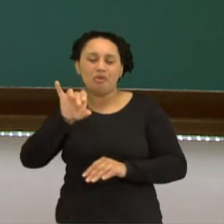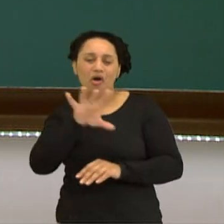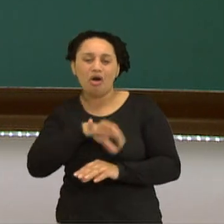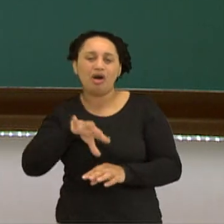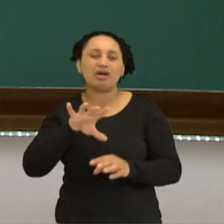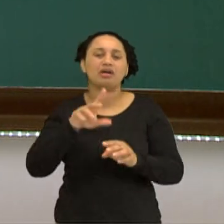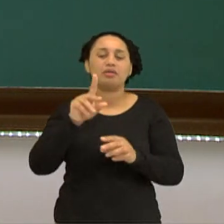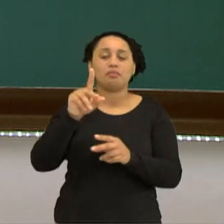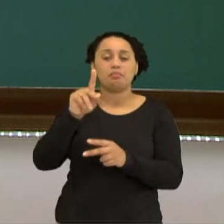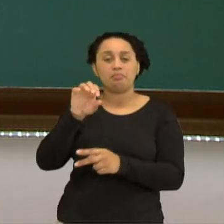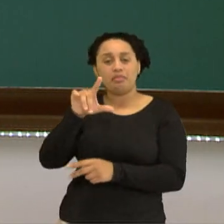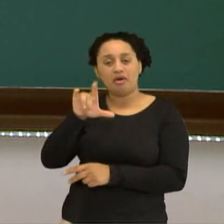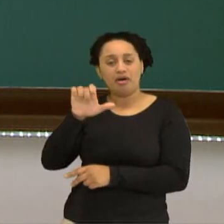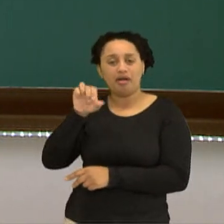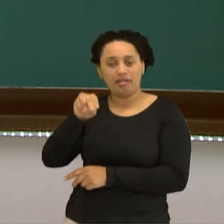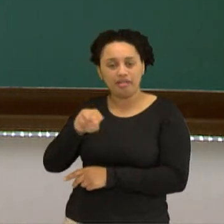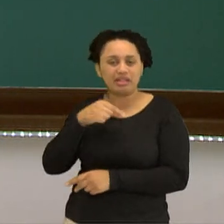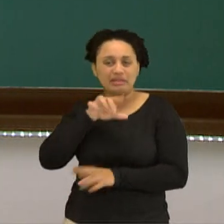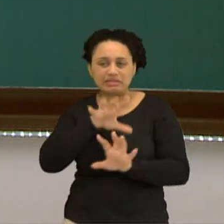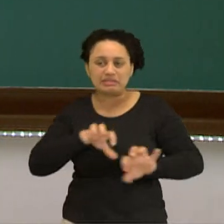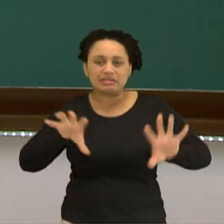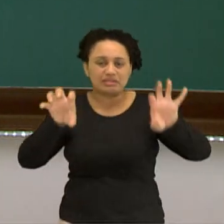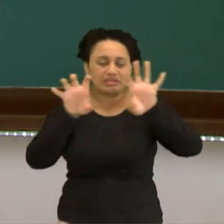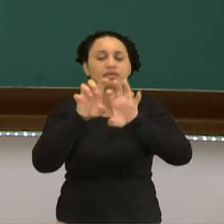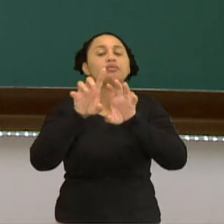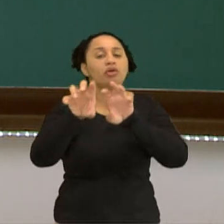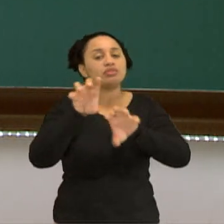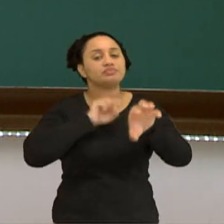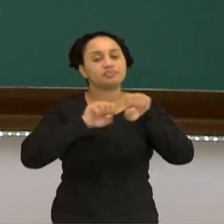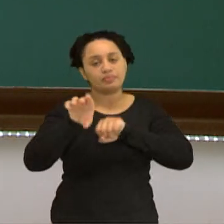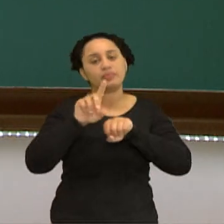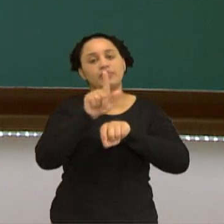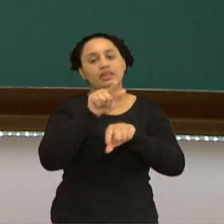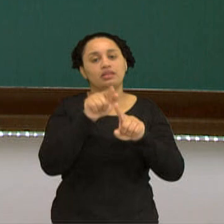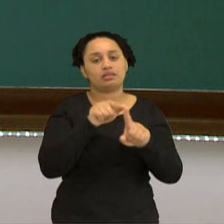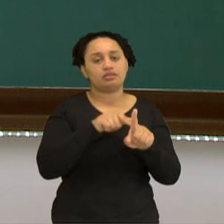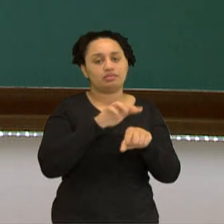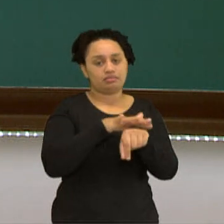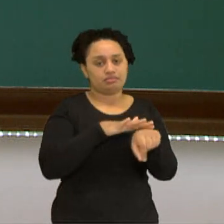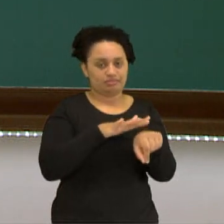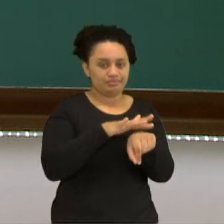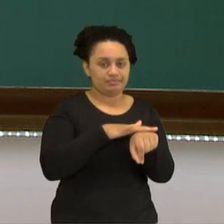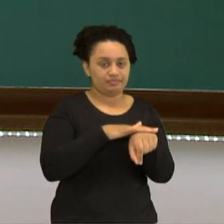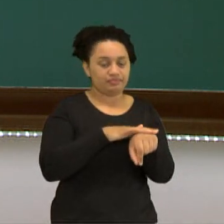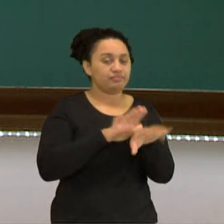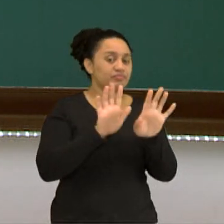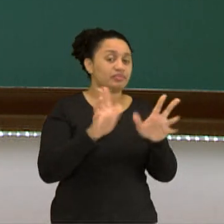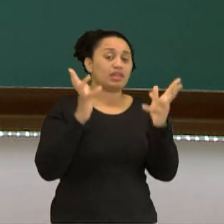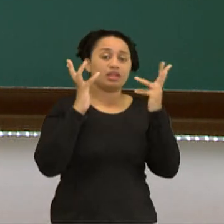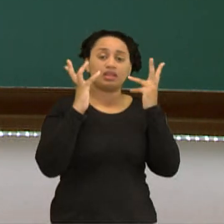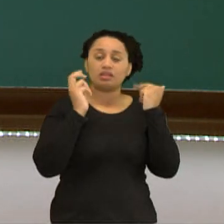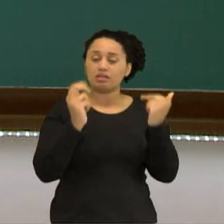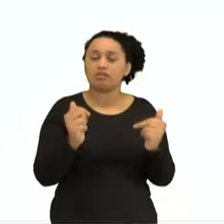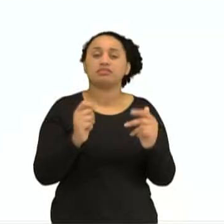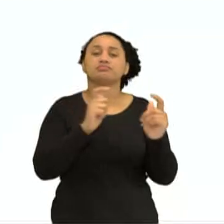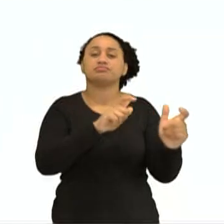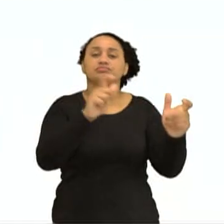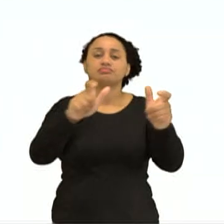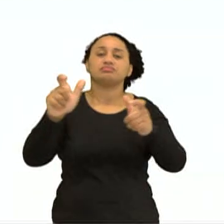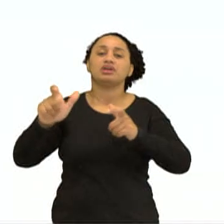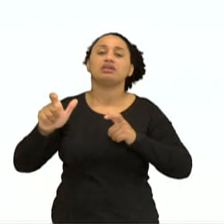toxicidade do ar, o ar poluído, pode promover esse tipo de patologia. É comum em regiões